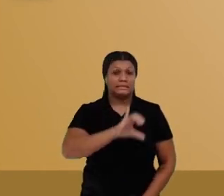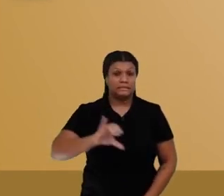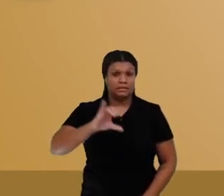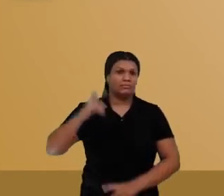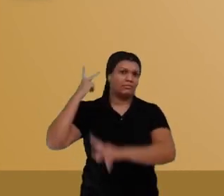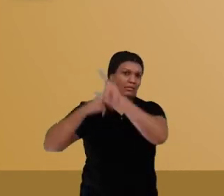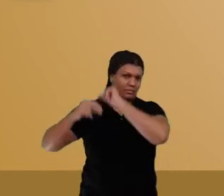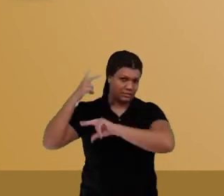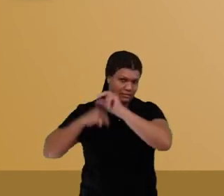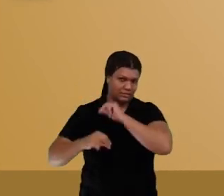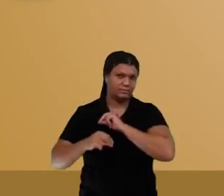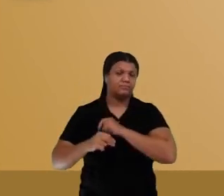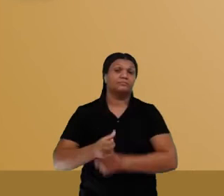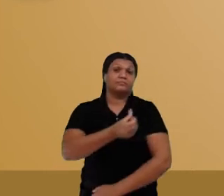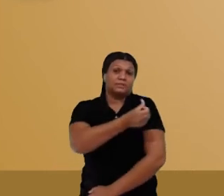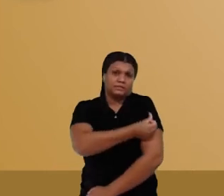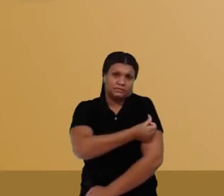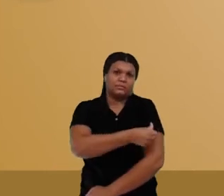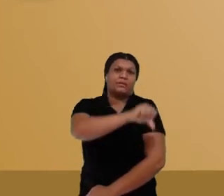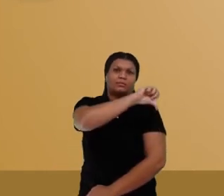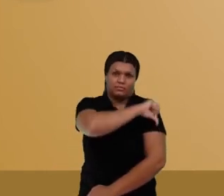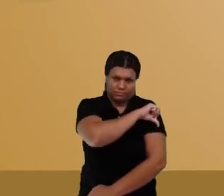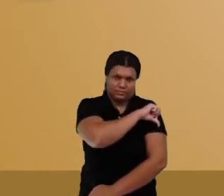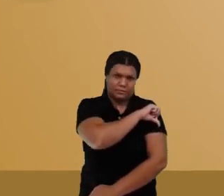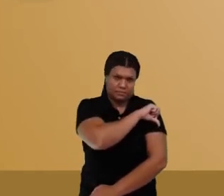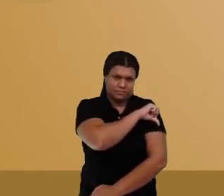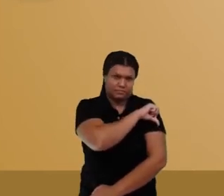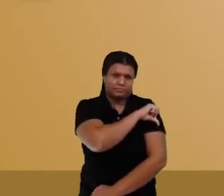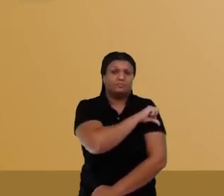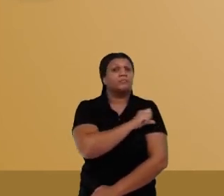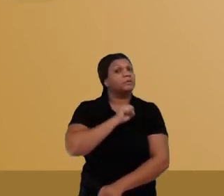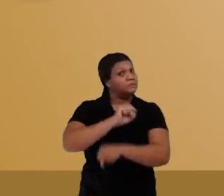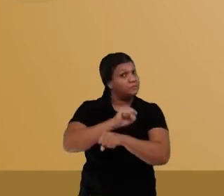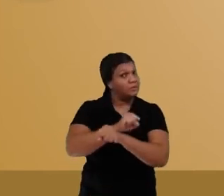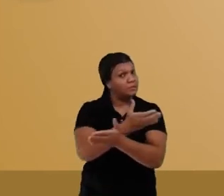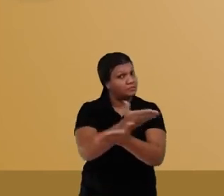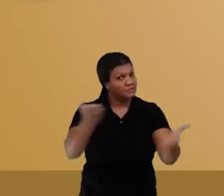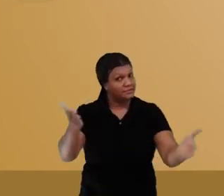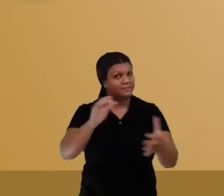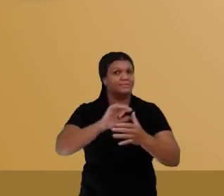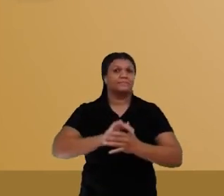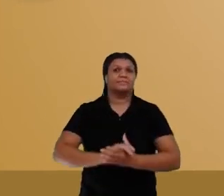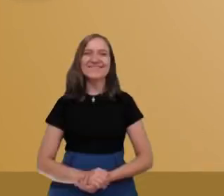da adolescência, isto é, de sexto a nono ano. Conto com você!